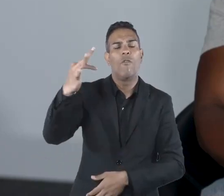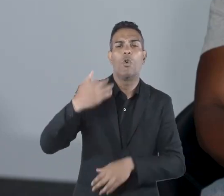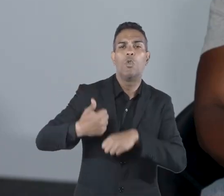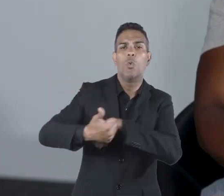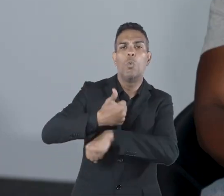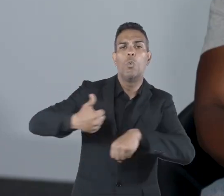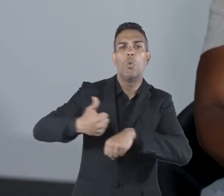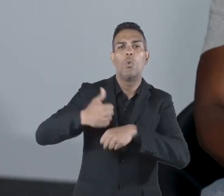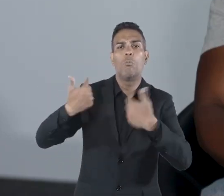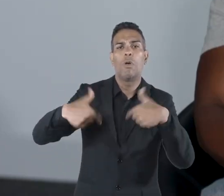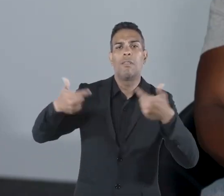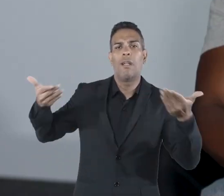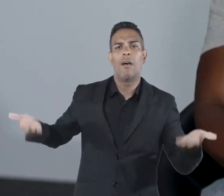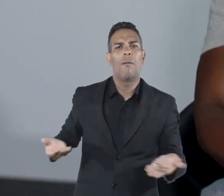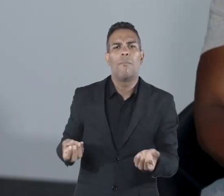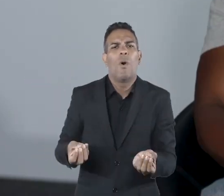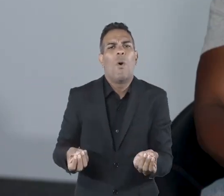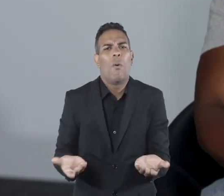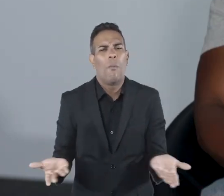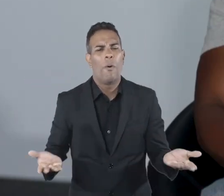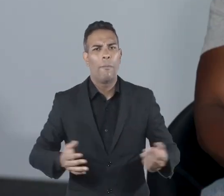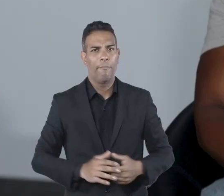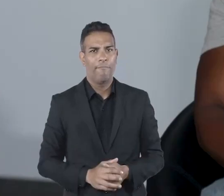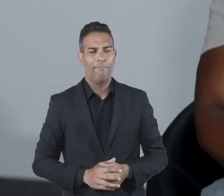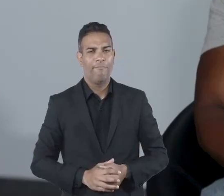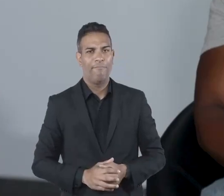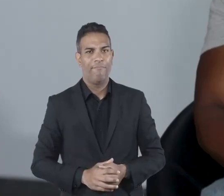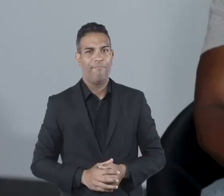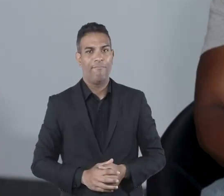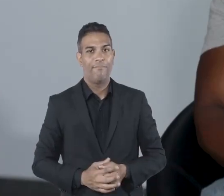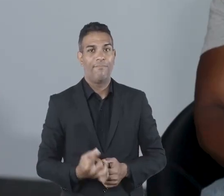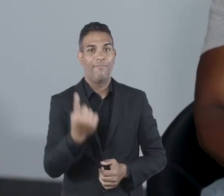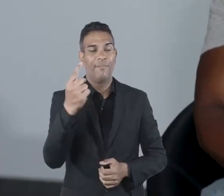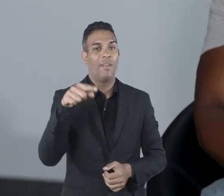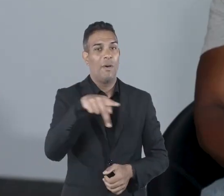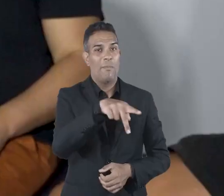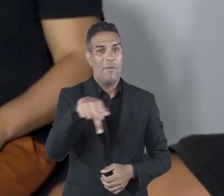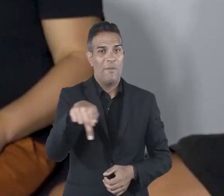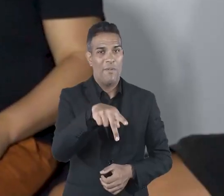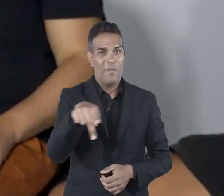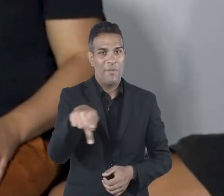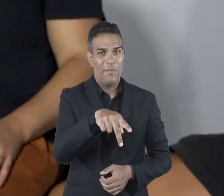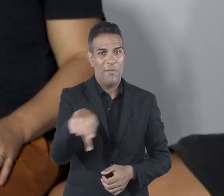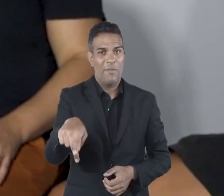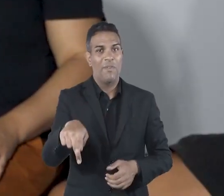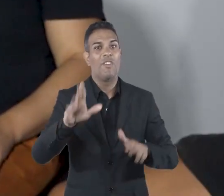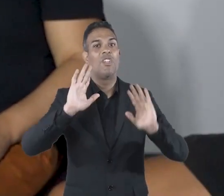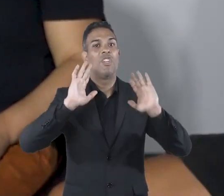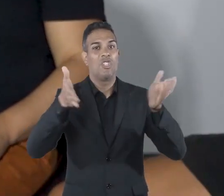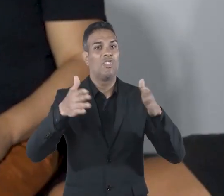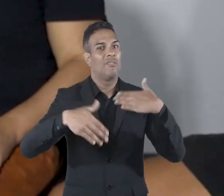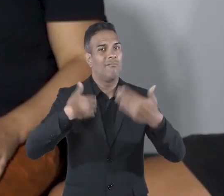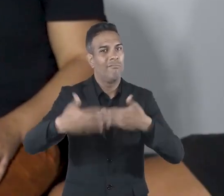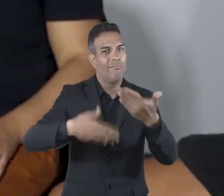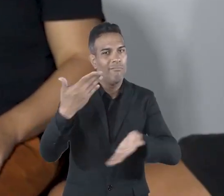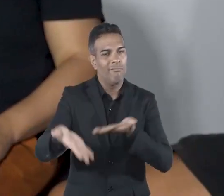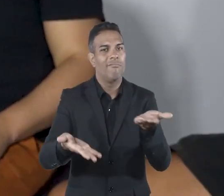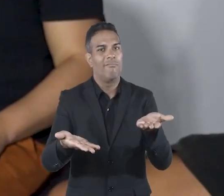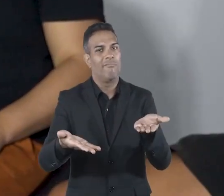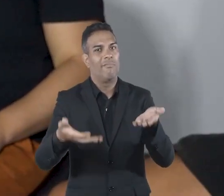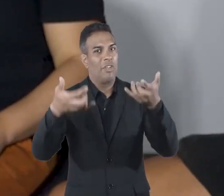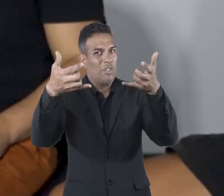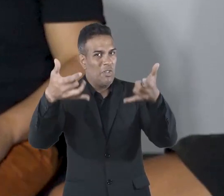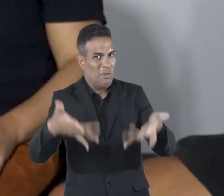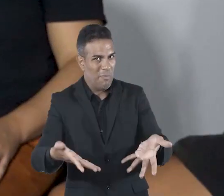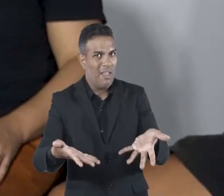capacitadas e gerarem renda com o seu próprio trabalho. Bom, a gente tem aqui um professor também que passou por uma